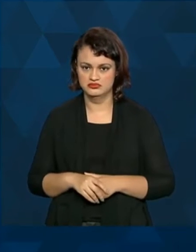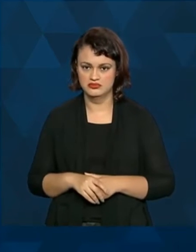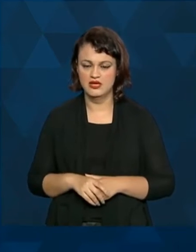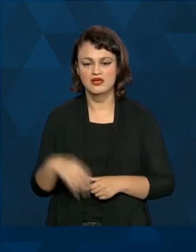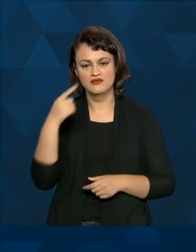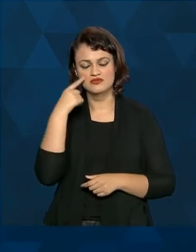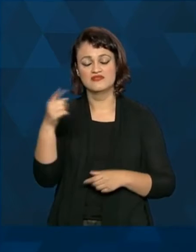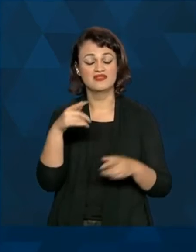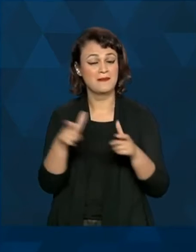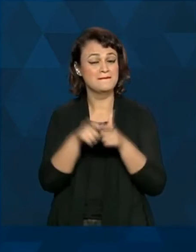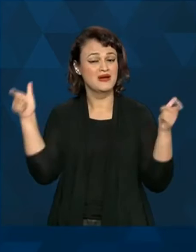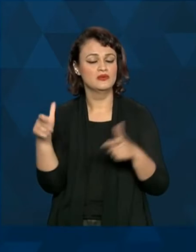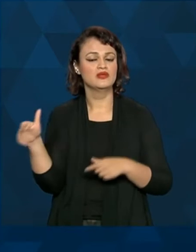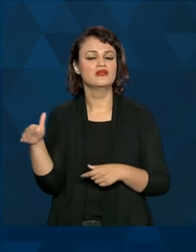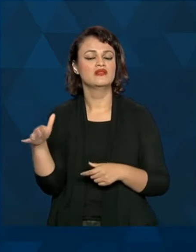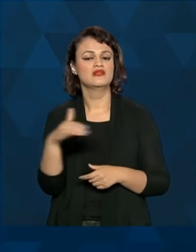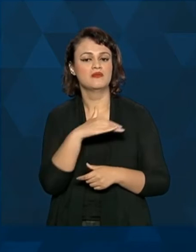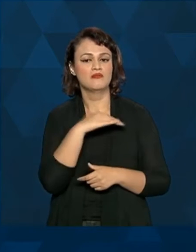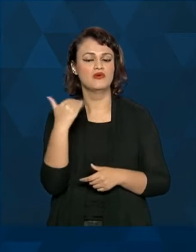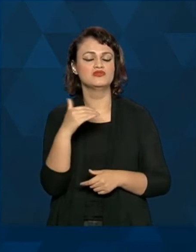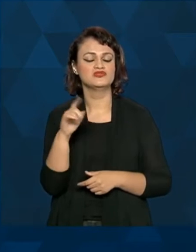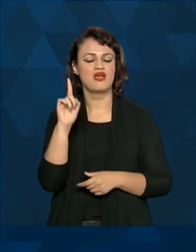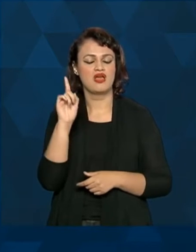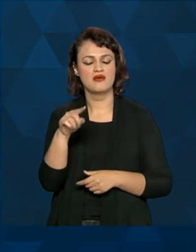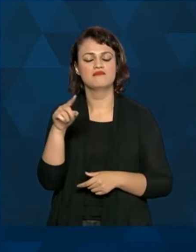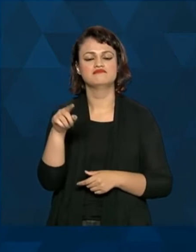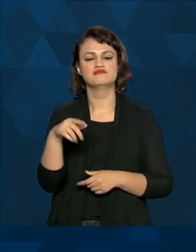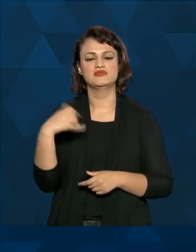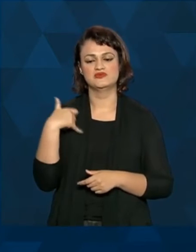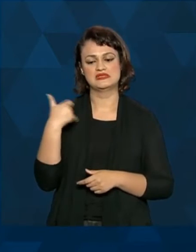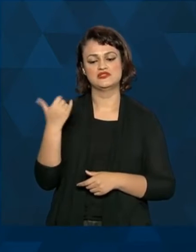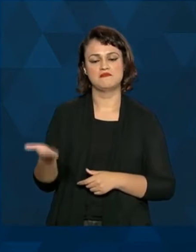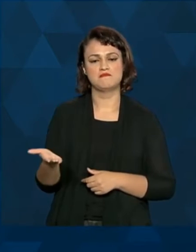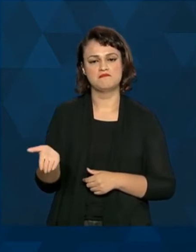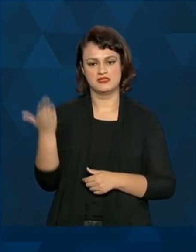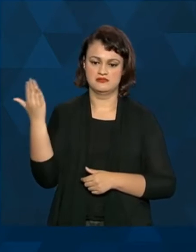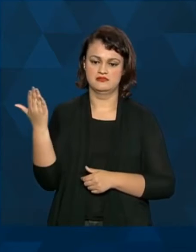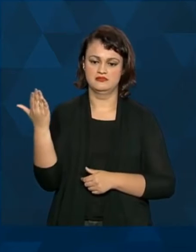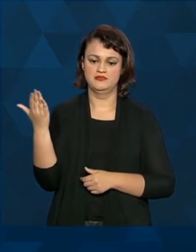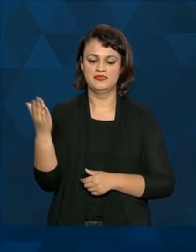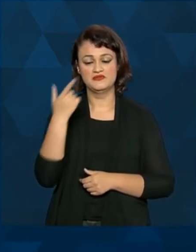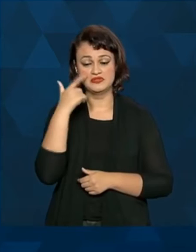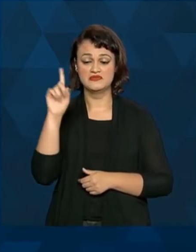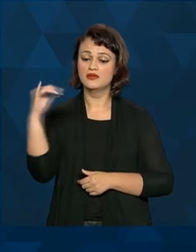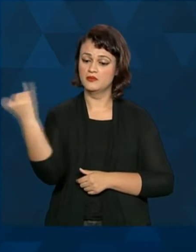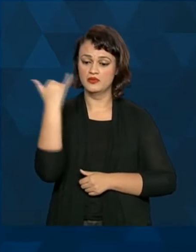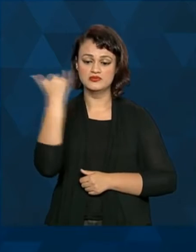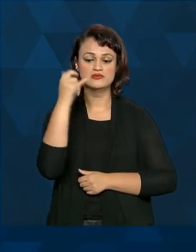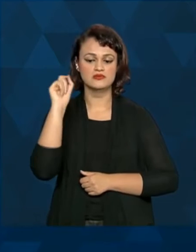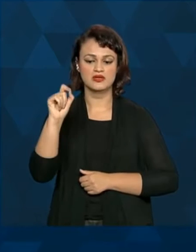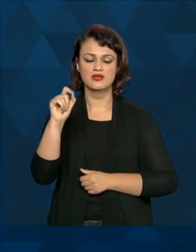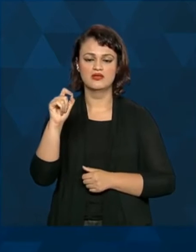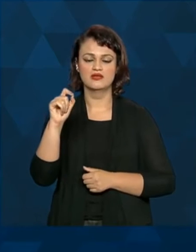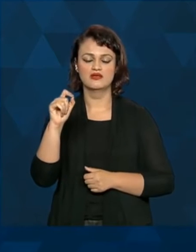maior quantidade de óbitos para os pacientes que têm maior idade, e você veja a importância da